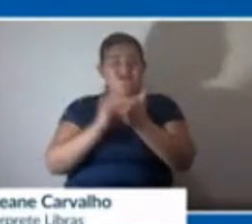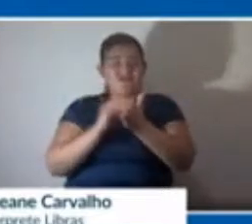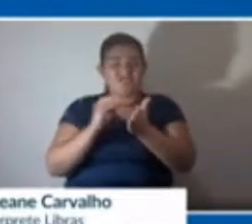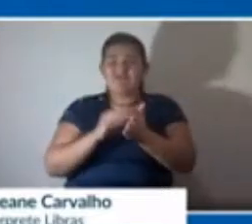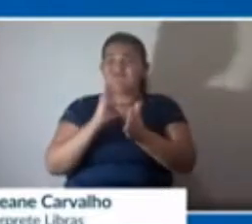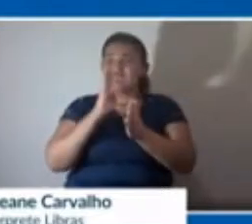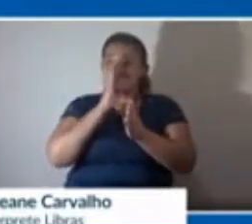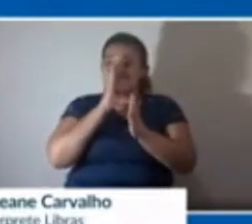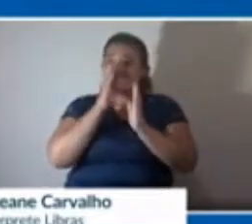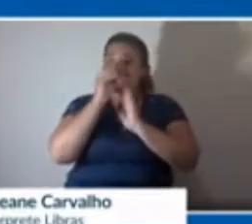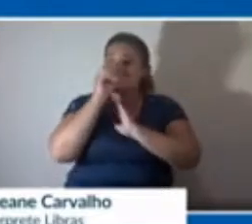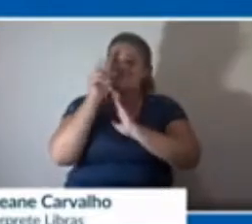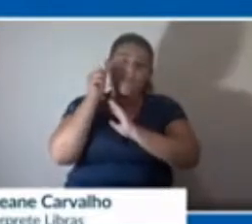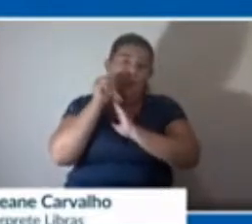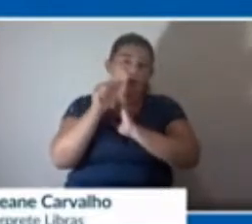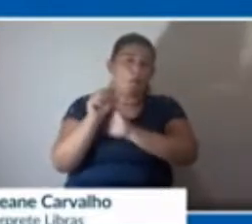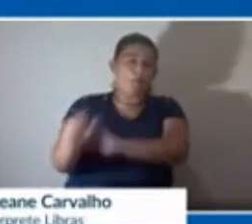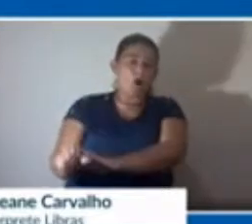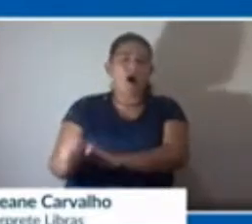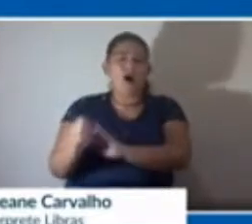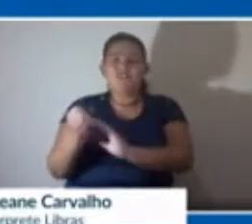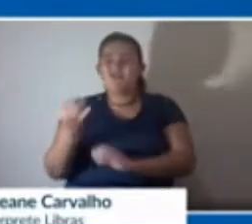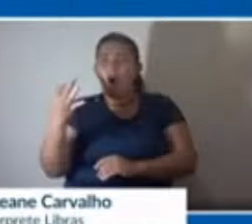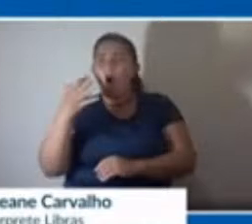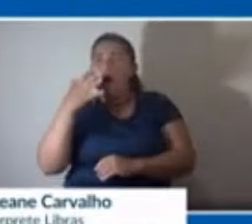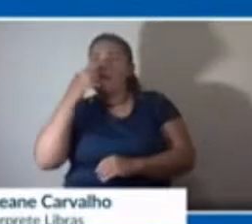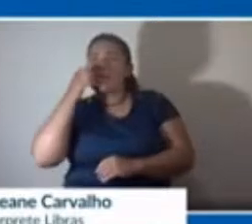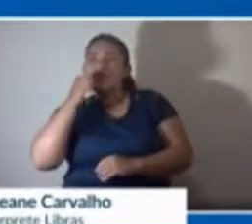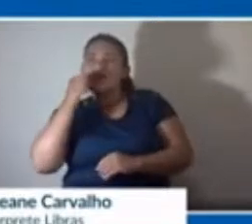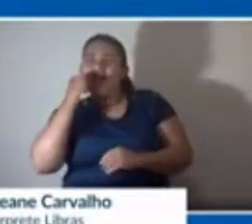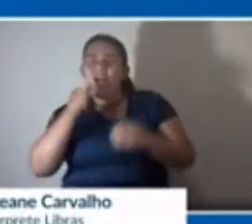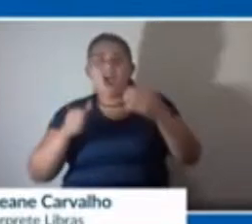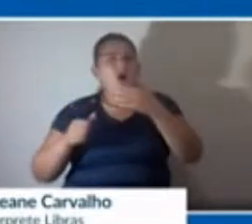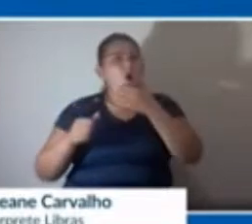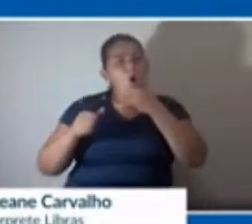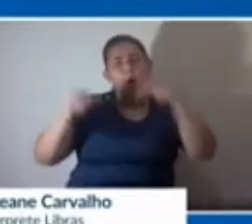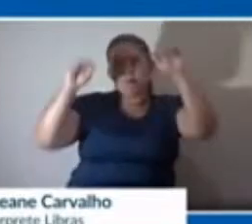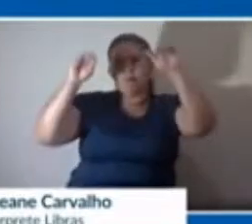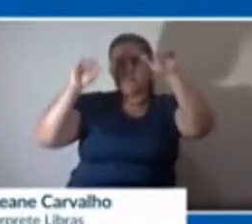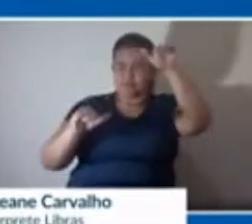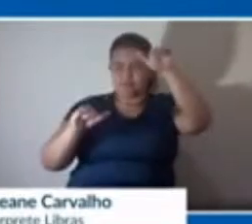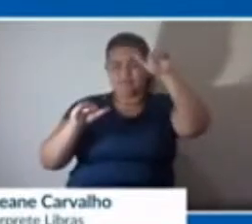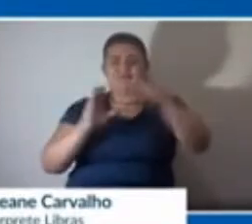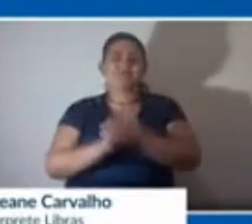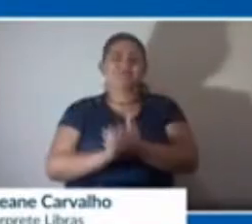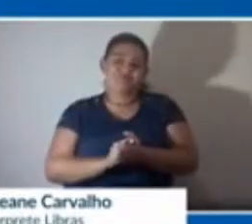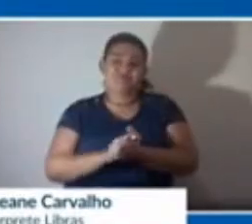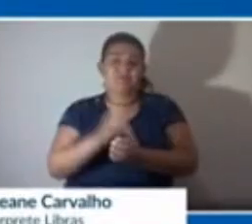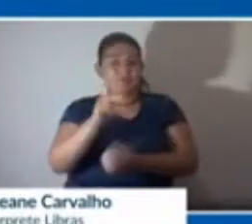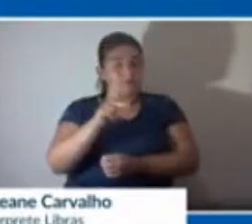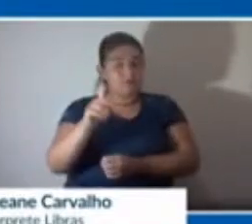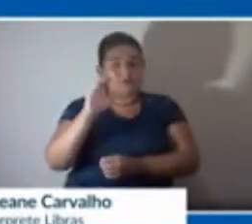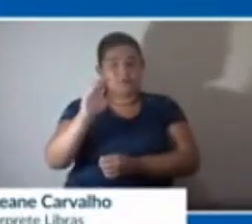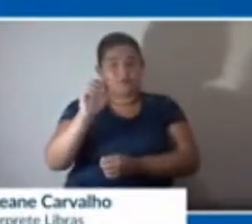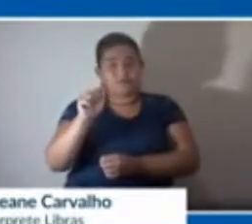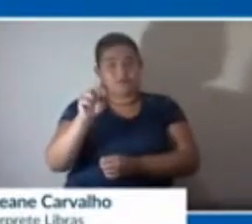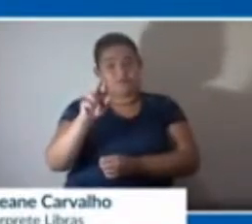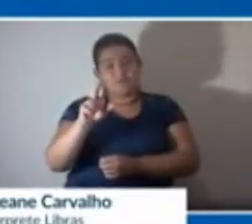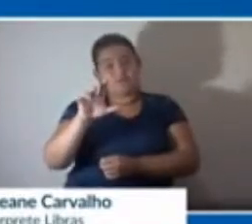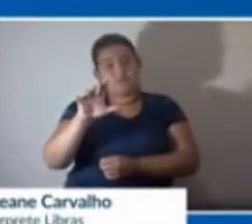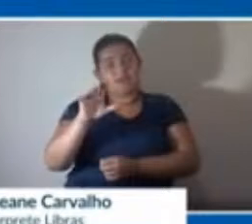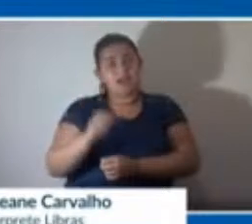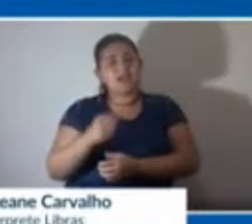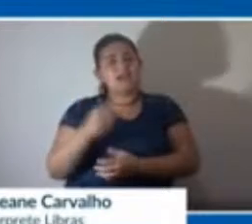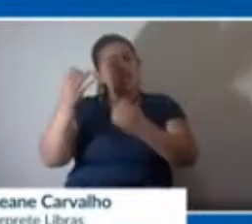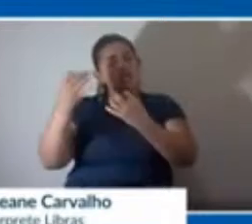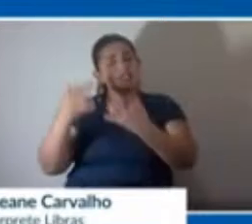né, entre a quantidade de homens e mulheres que fazem cinema. Professora Carla, a Patrícia até citou uma coisa interessante. Quando a